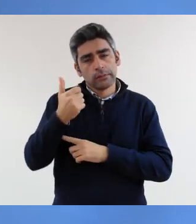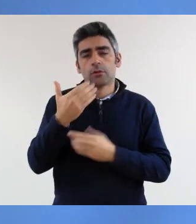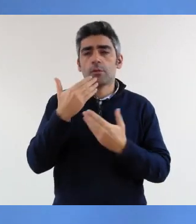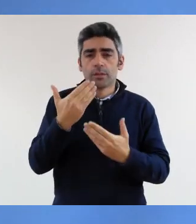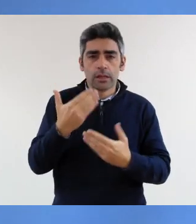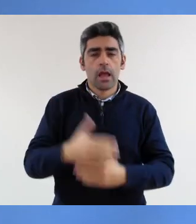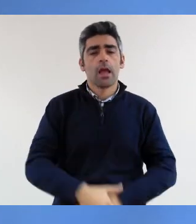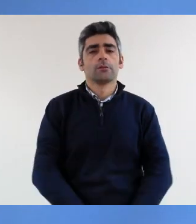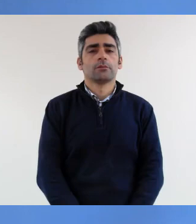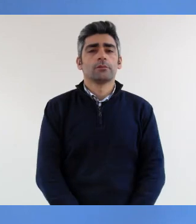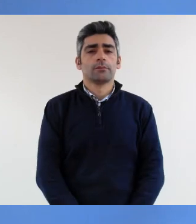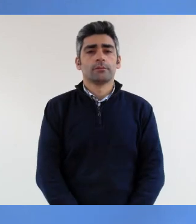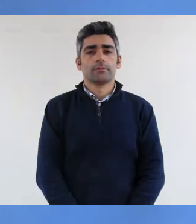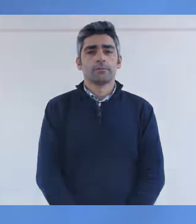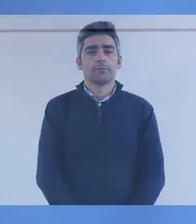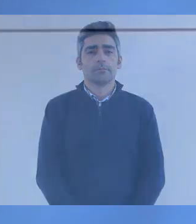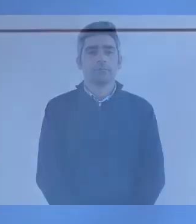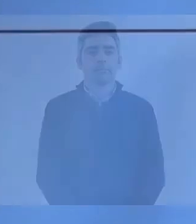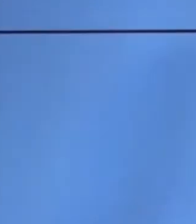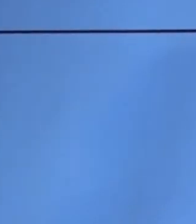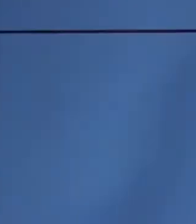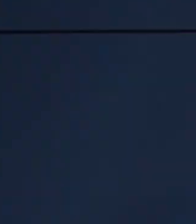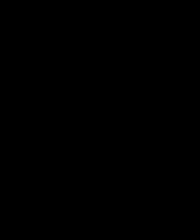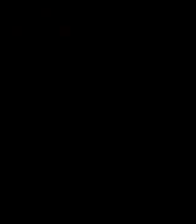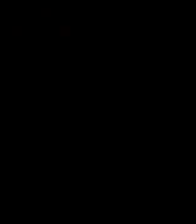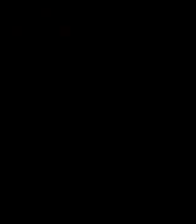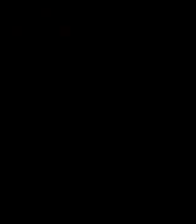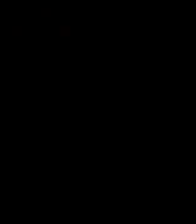eu vinga a pensar em portugal